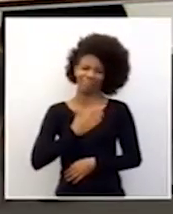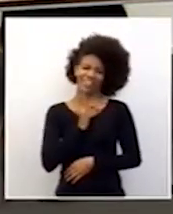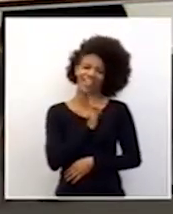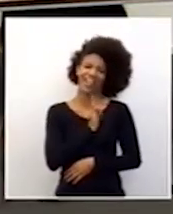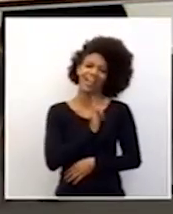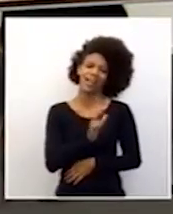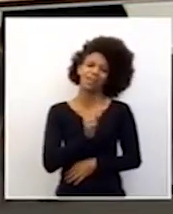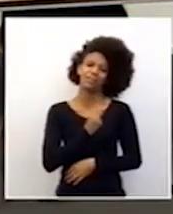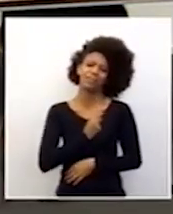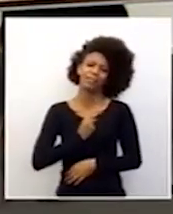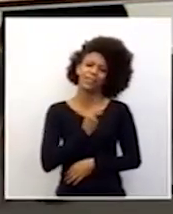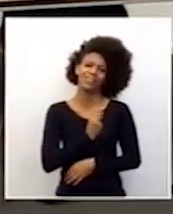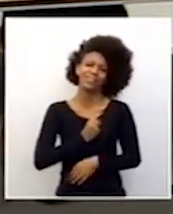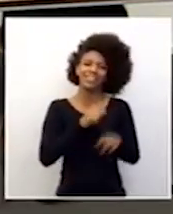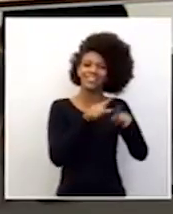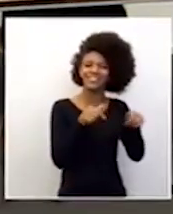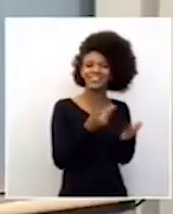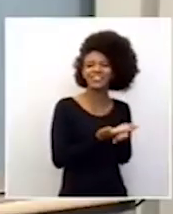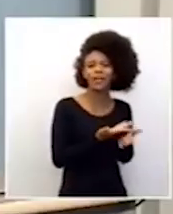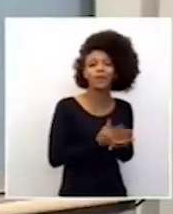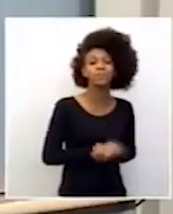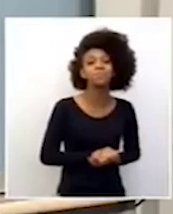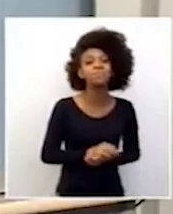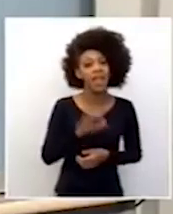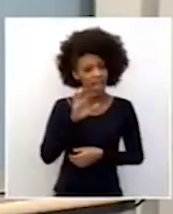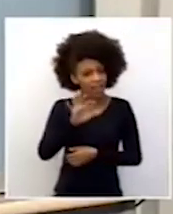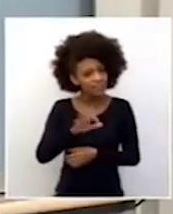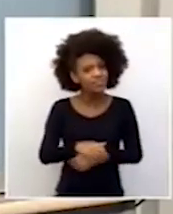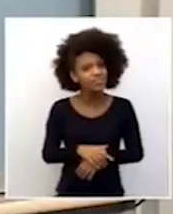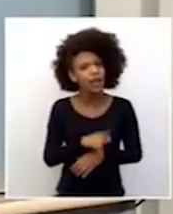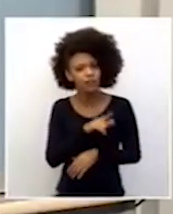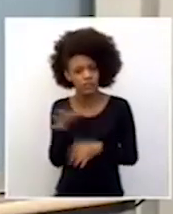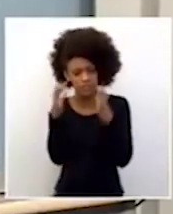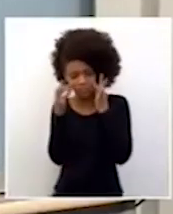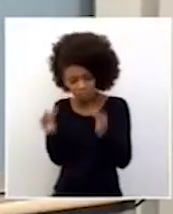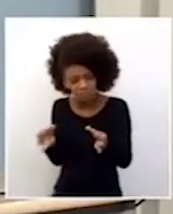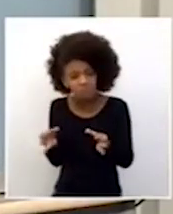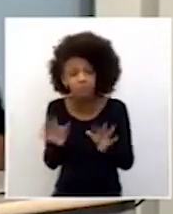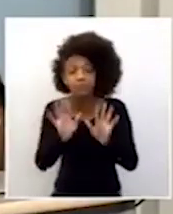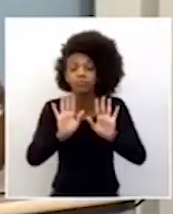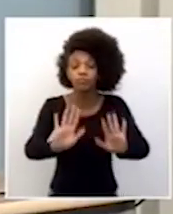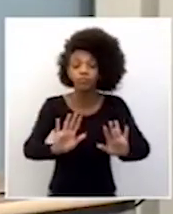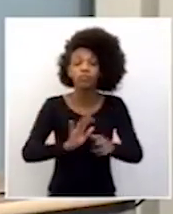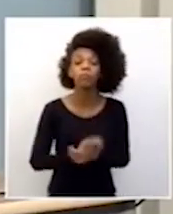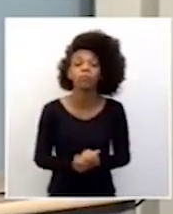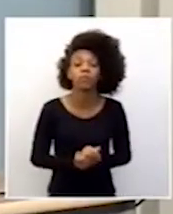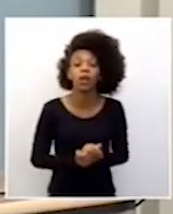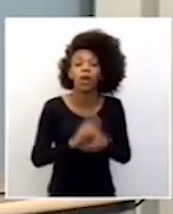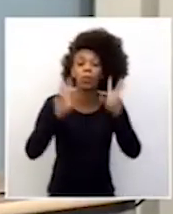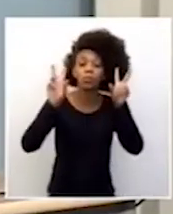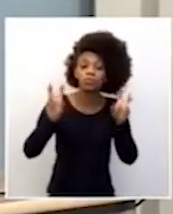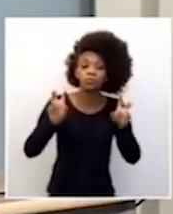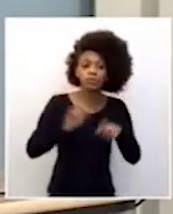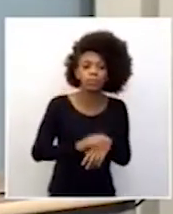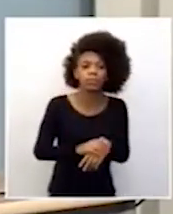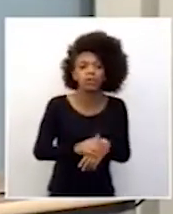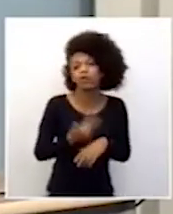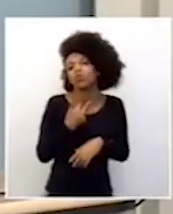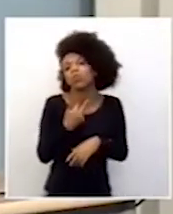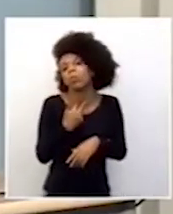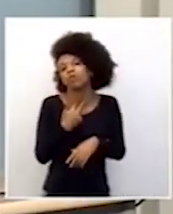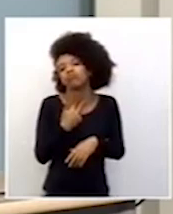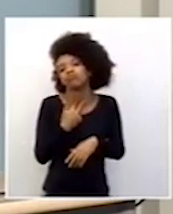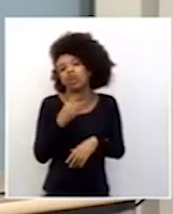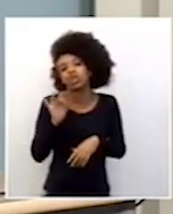participação, saudade, não da sala de aula. Verdade. É assim que tem que ser, vocês estão ligadinhos. Presta atenção. Então, o tema, eu não posso falar que é somente